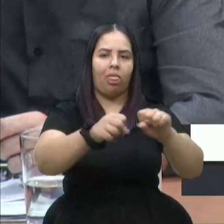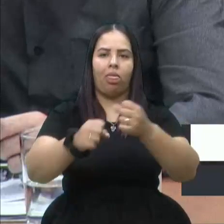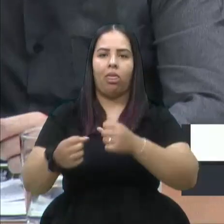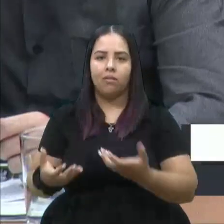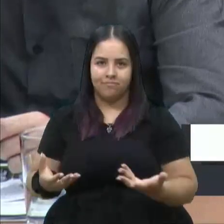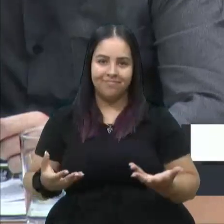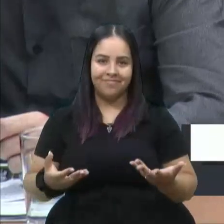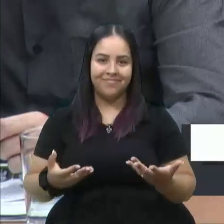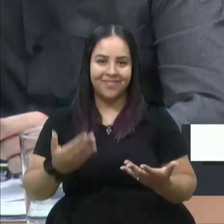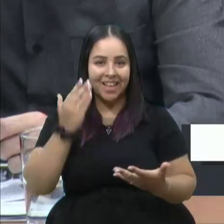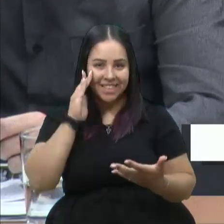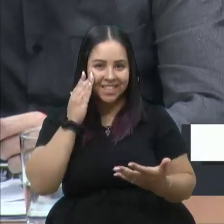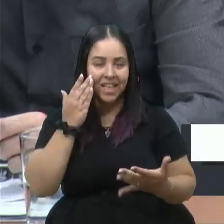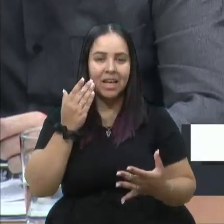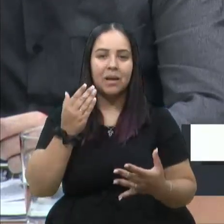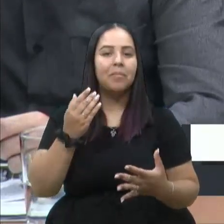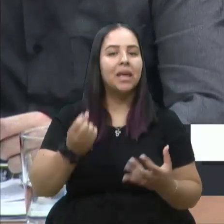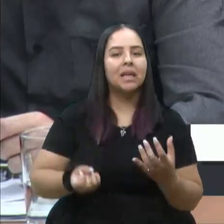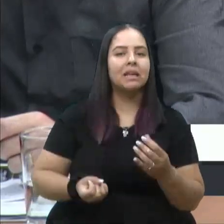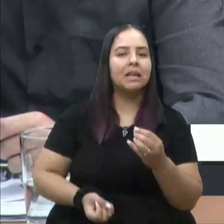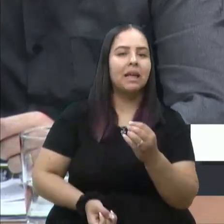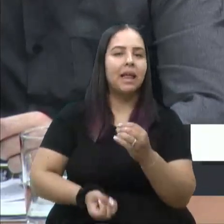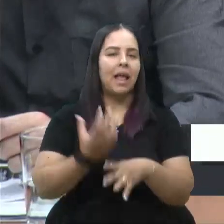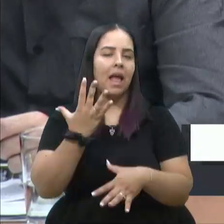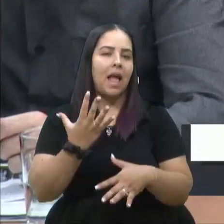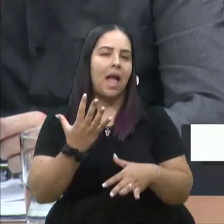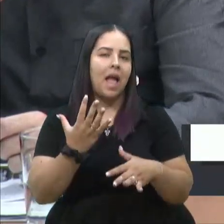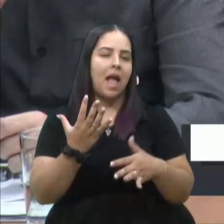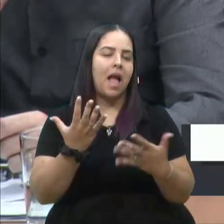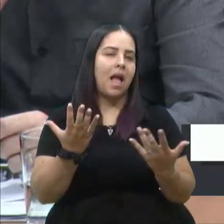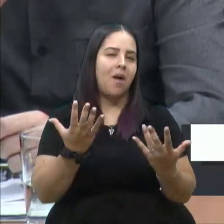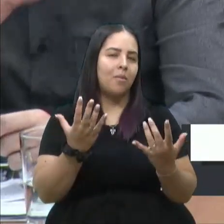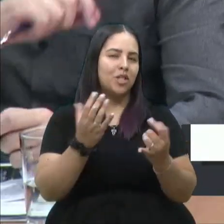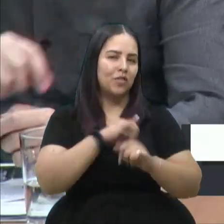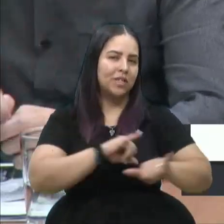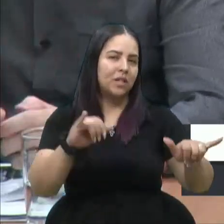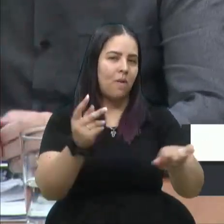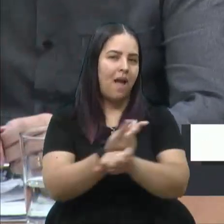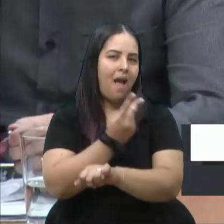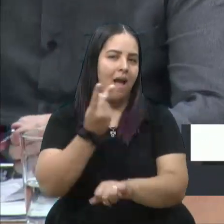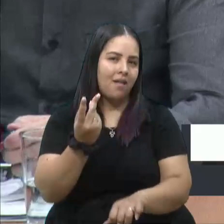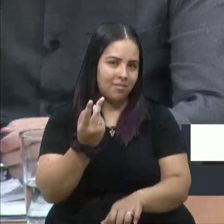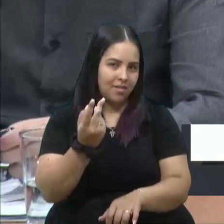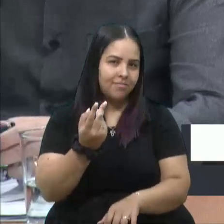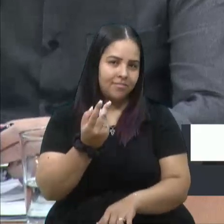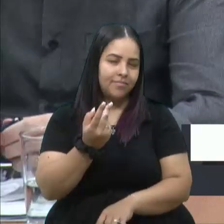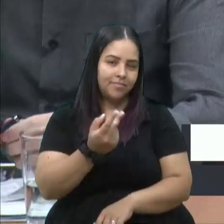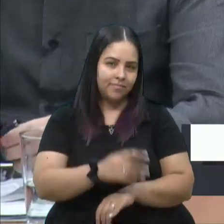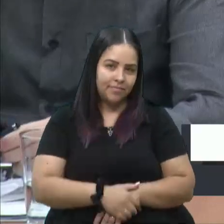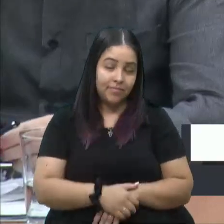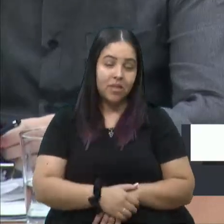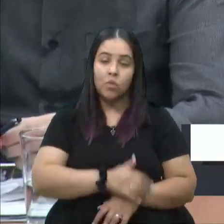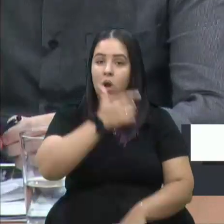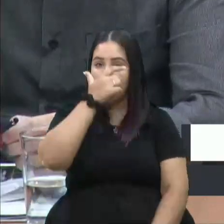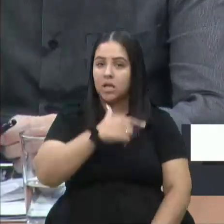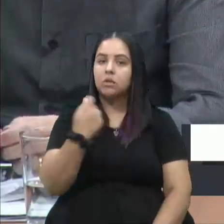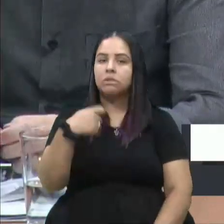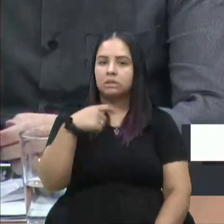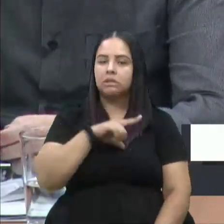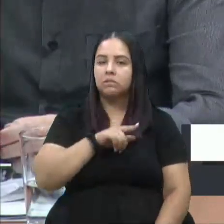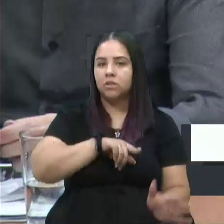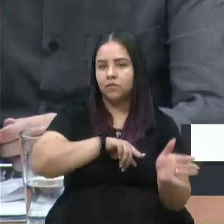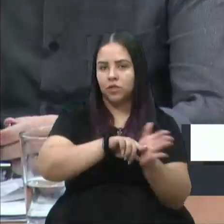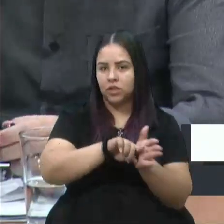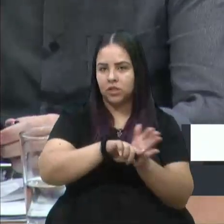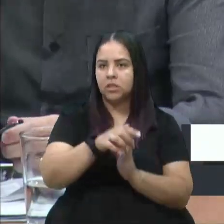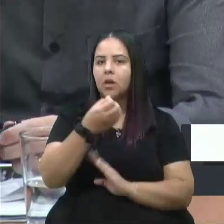entende? Para criar tipo uma propaganda, denegrir, enfim, a administração pública. Então eu acho que tem que ser feita assim uma investigação